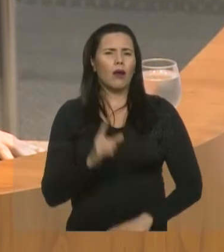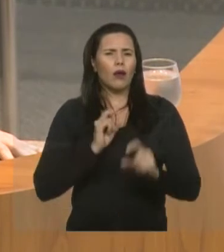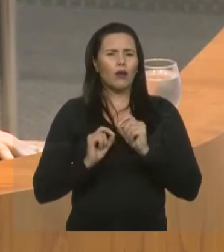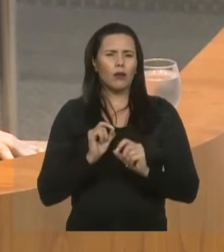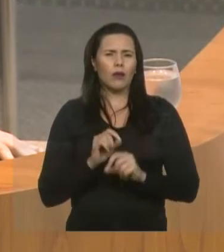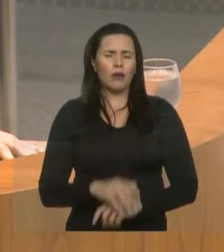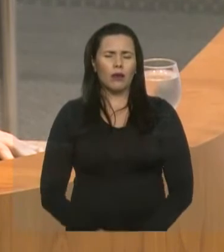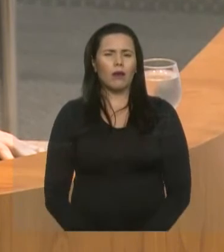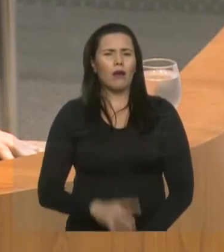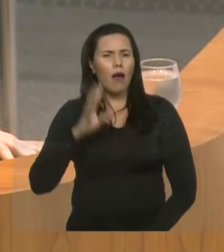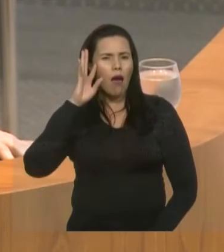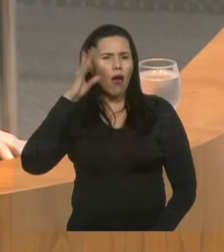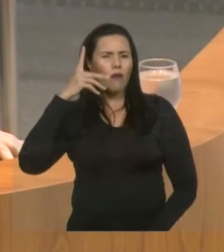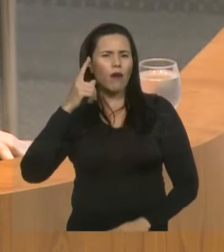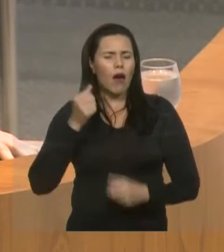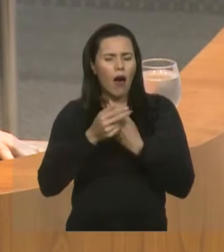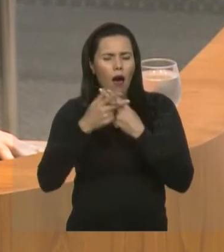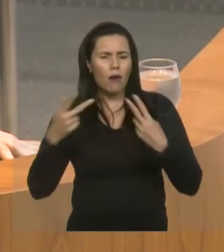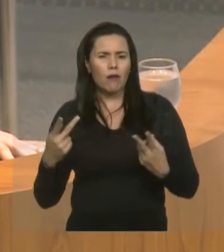Não é.